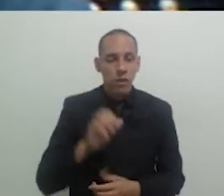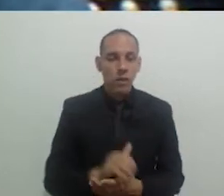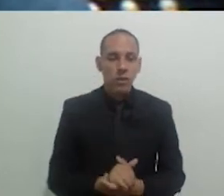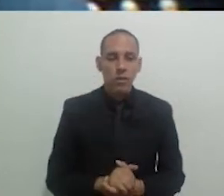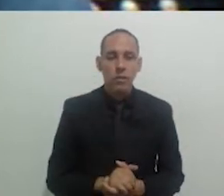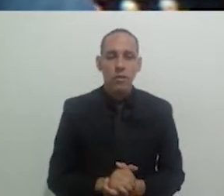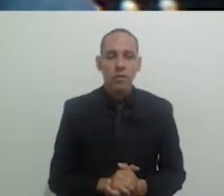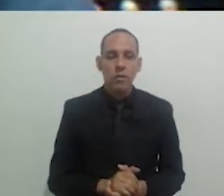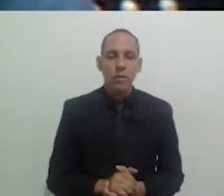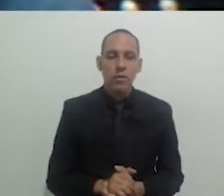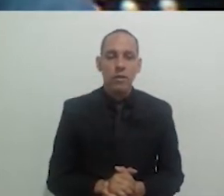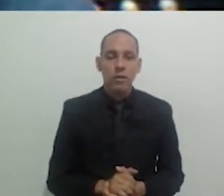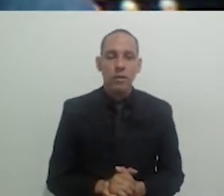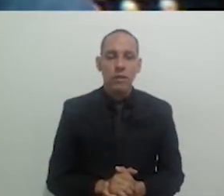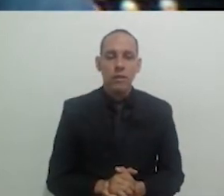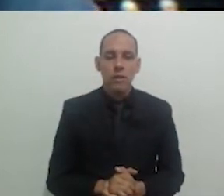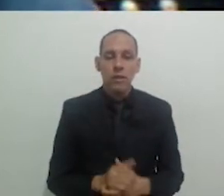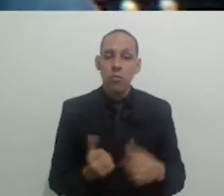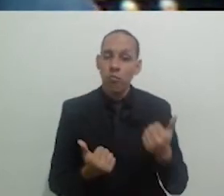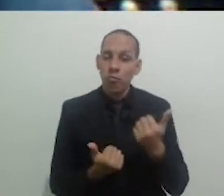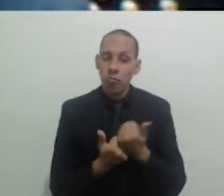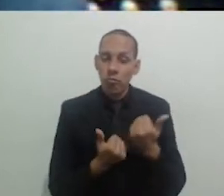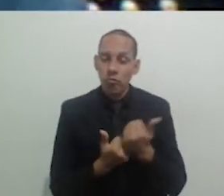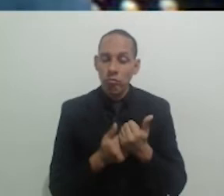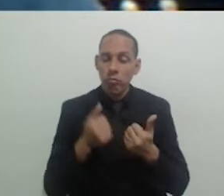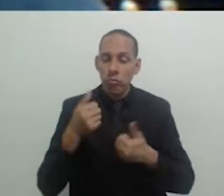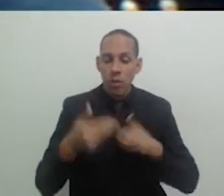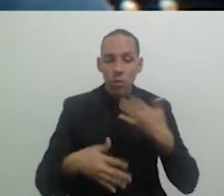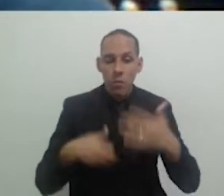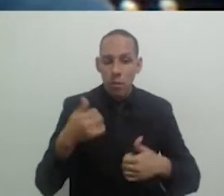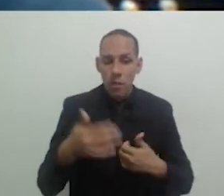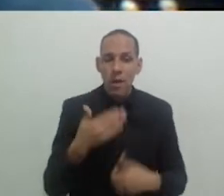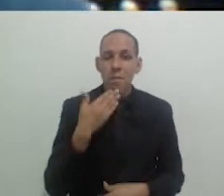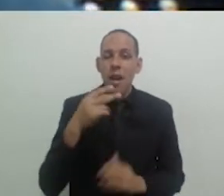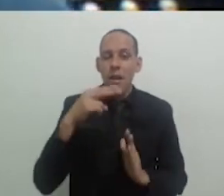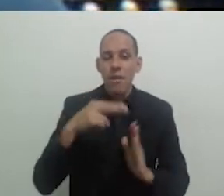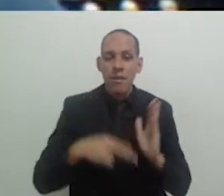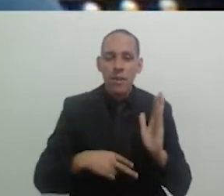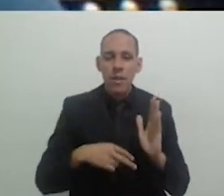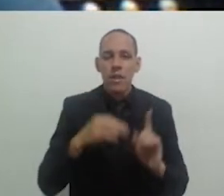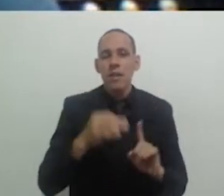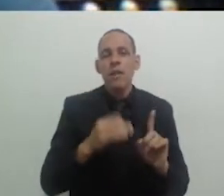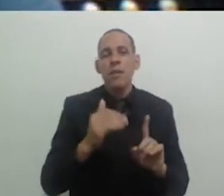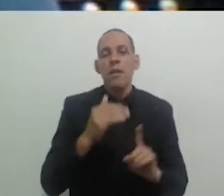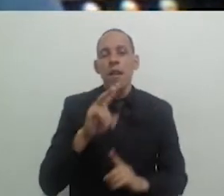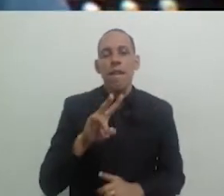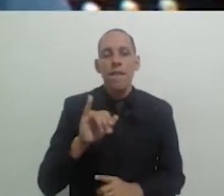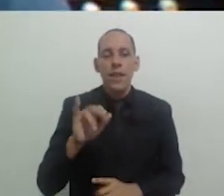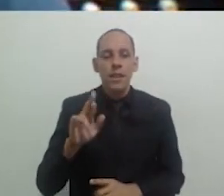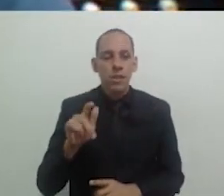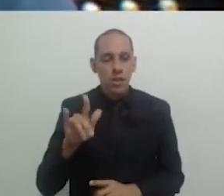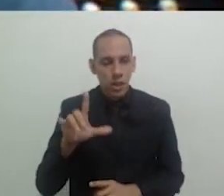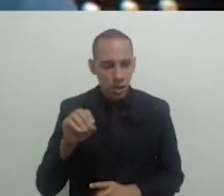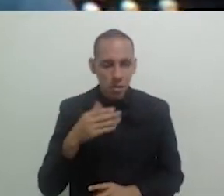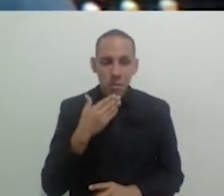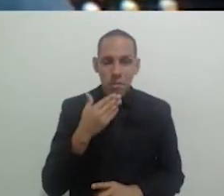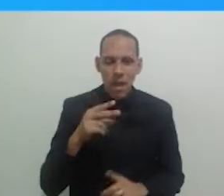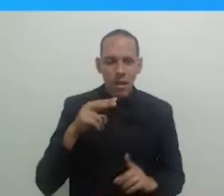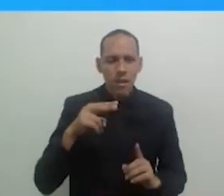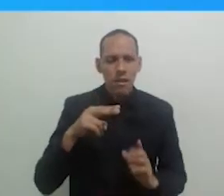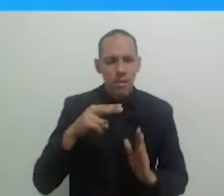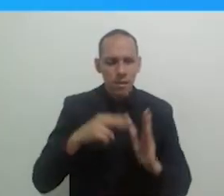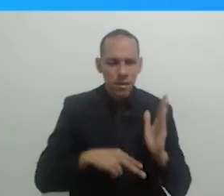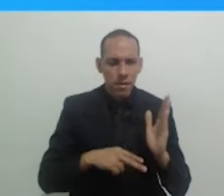proferiu sustentação oral. Pedido de vista, desembargador Vigílio pediu vista neste processo. Está em mesa, desembargador Vigílio? Não